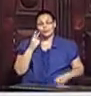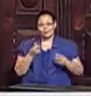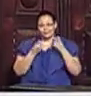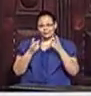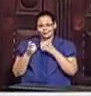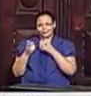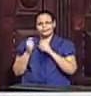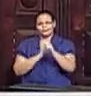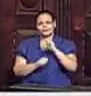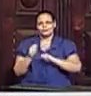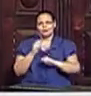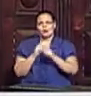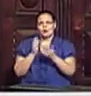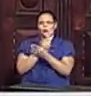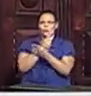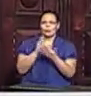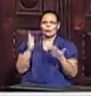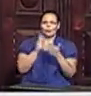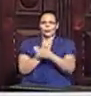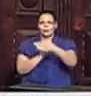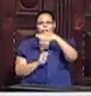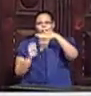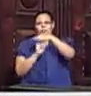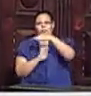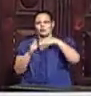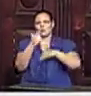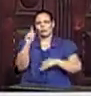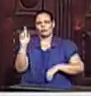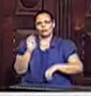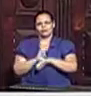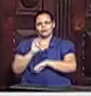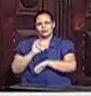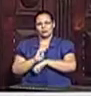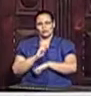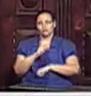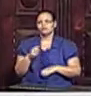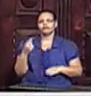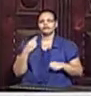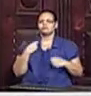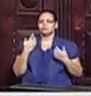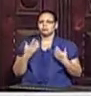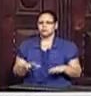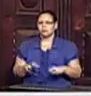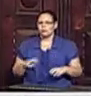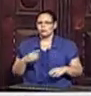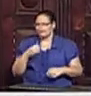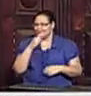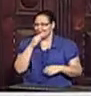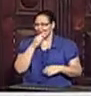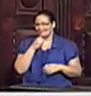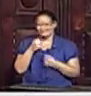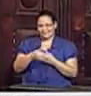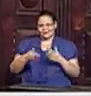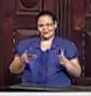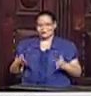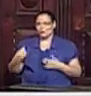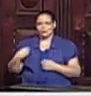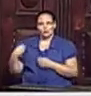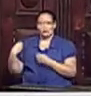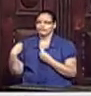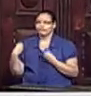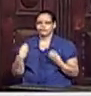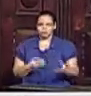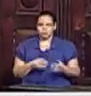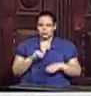Primeiro, algumas empresas de outros estados estão se recusando a fazer entrega de mercadoria no Rio.